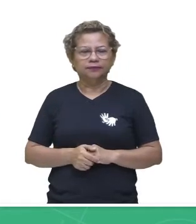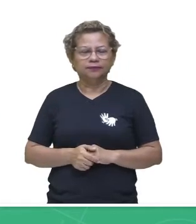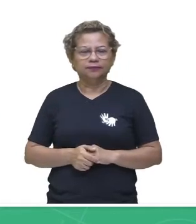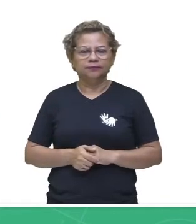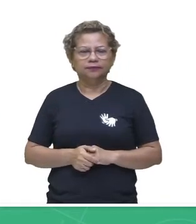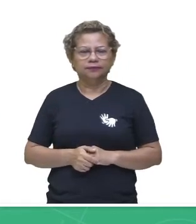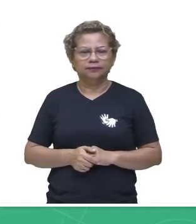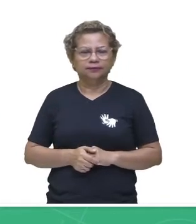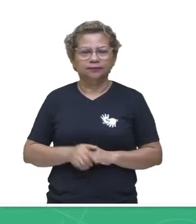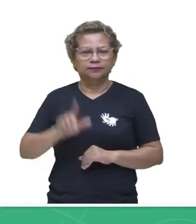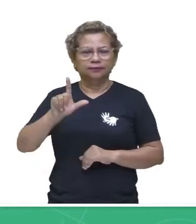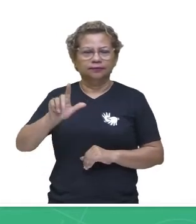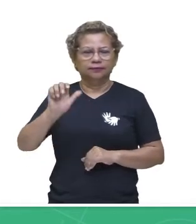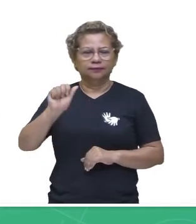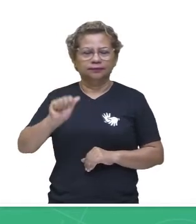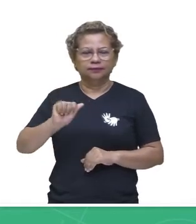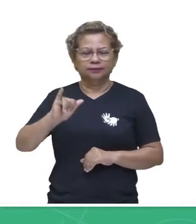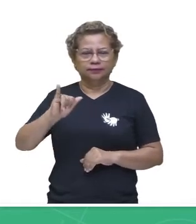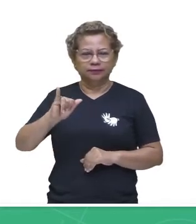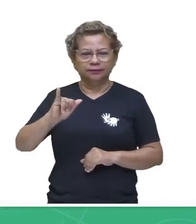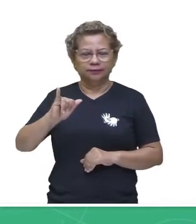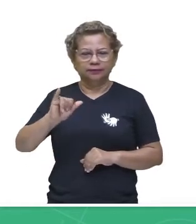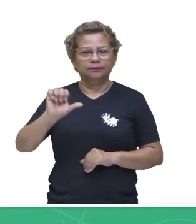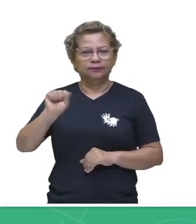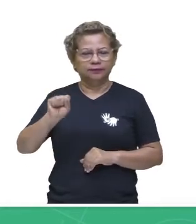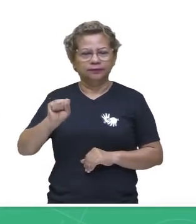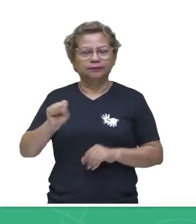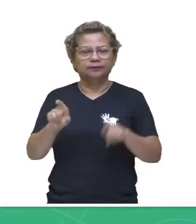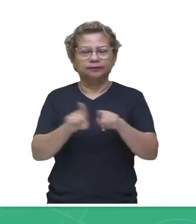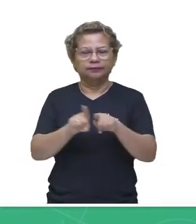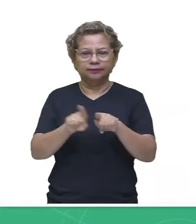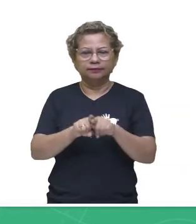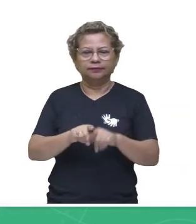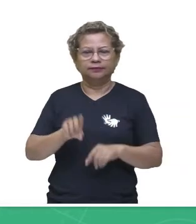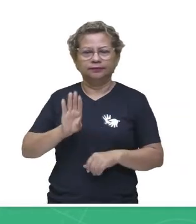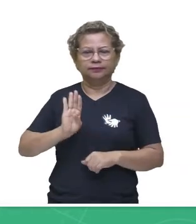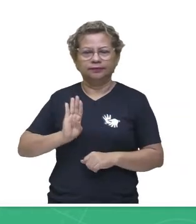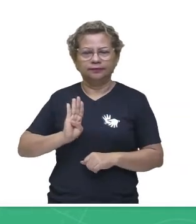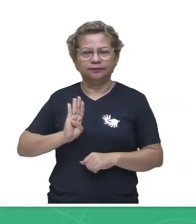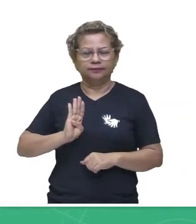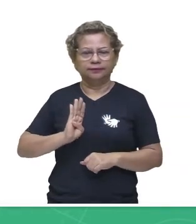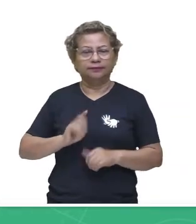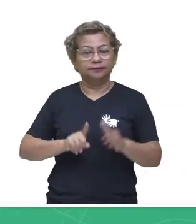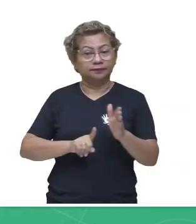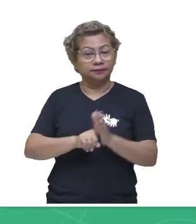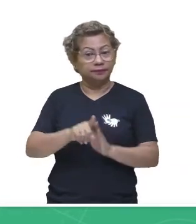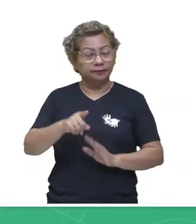A Laís colocou a letra B também. É a questão 23, tá,